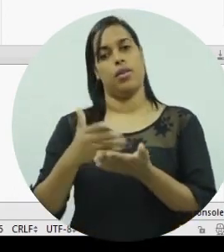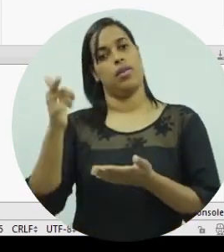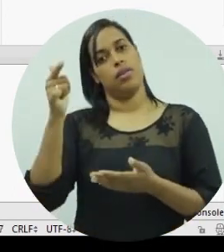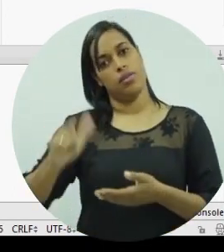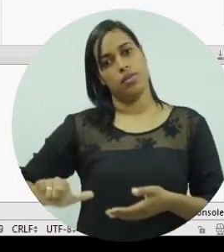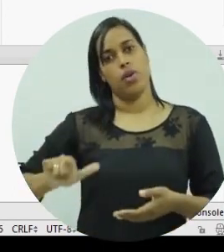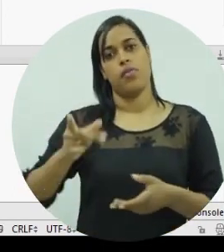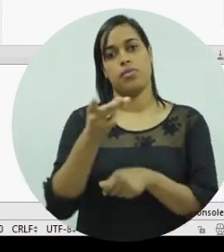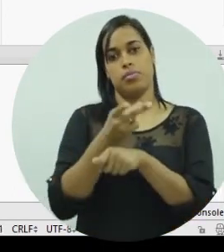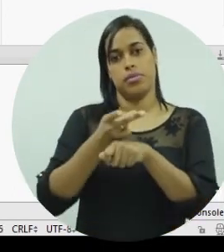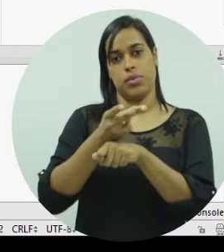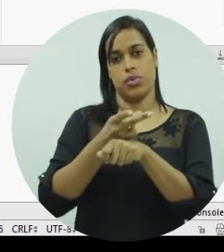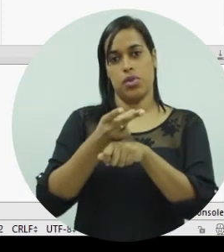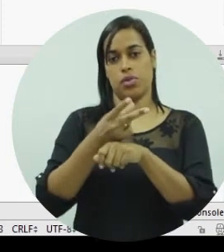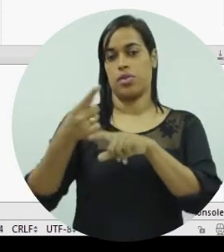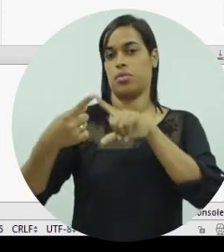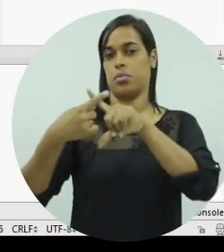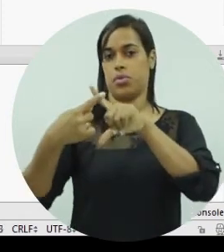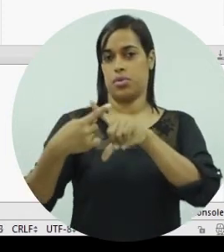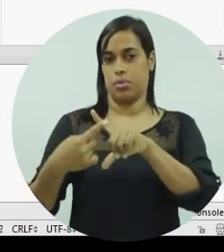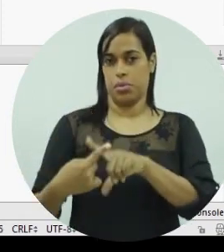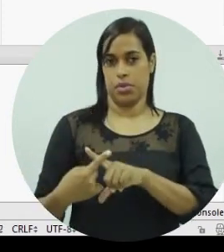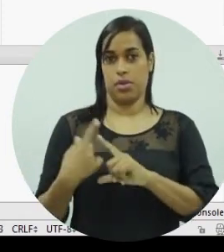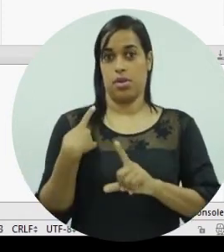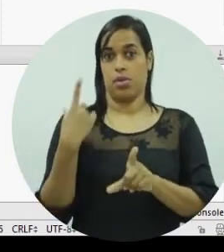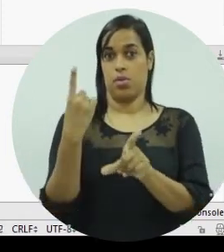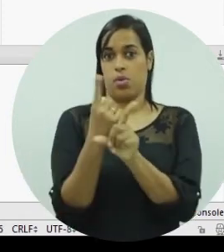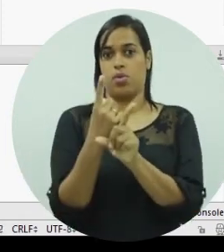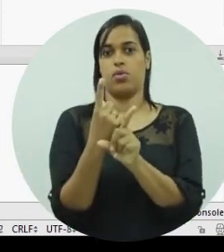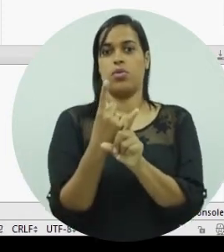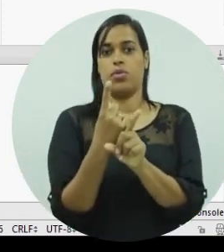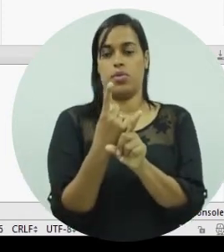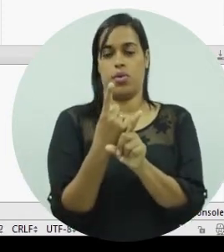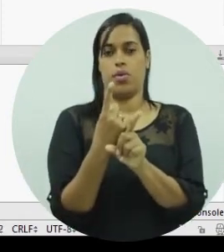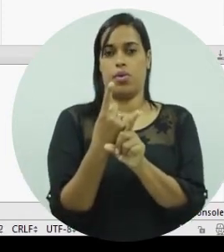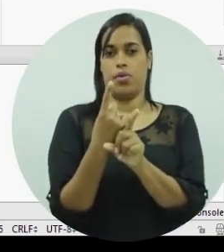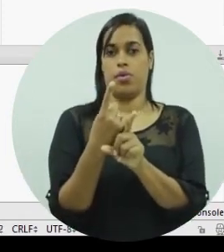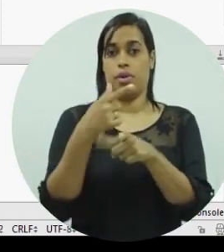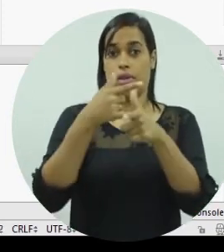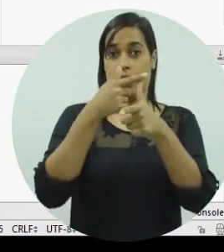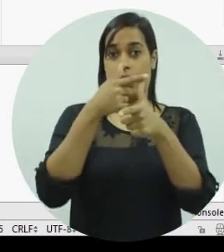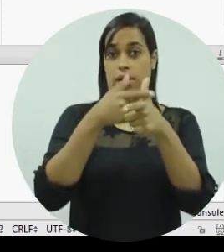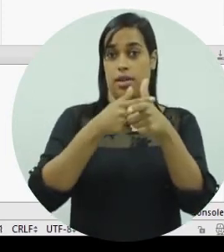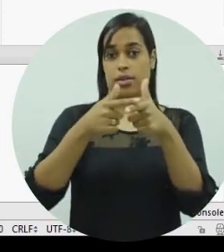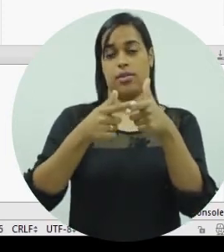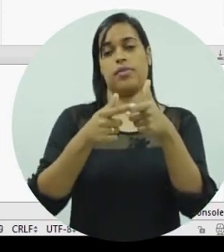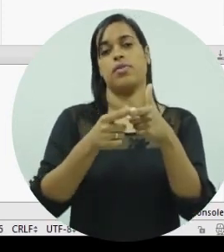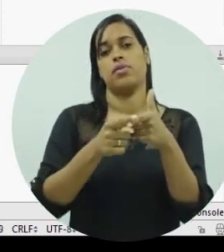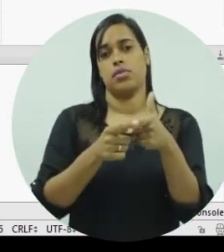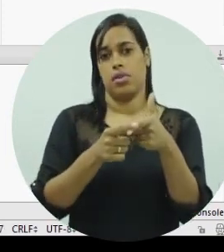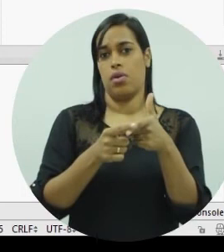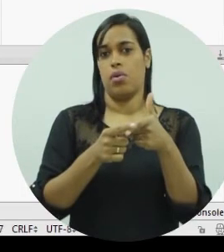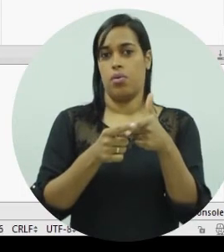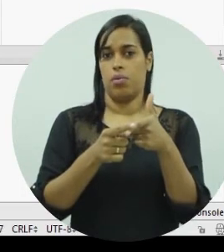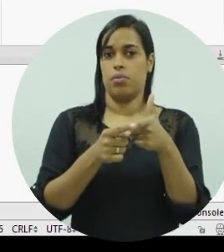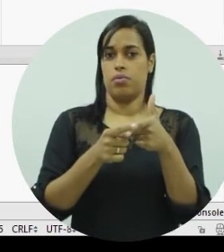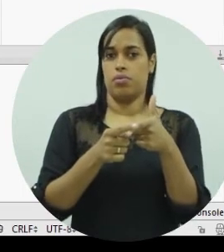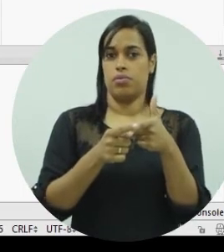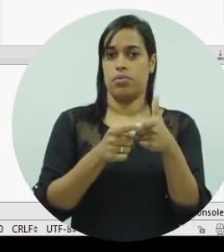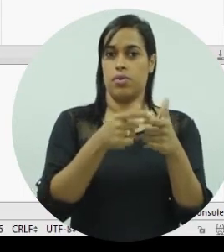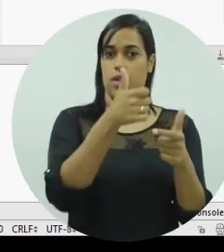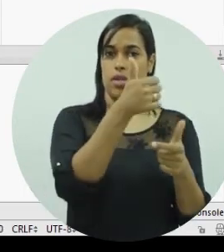procurando operadores multiplicativos. Chegou aqui na divisão, que é um operador multiplicativo, ele vai pegar